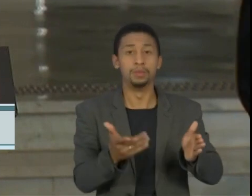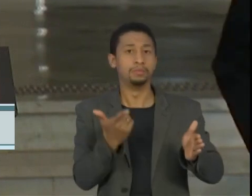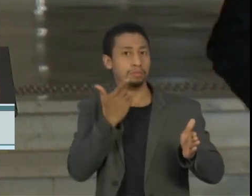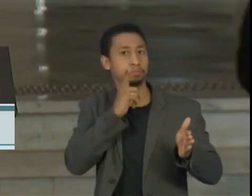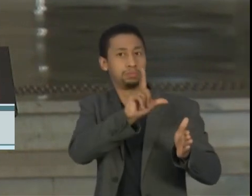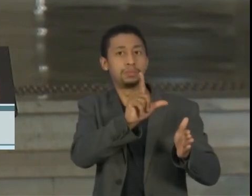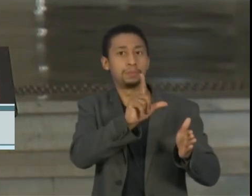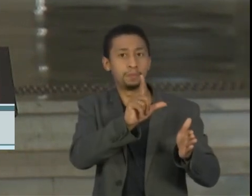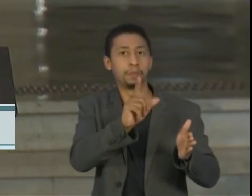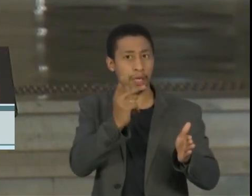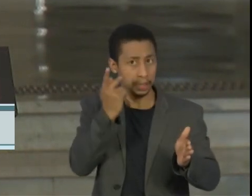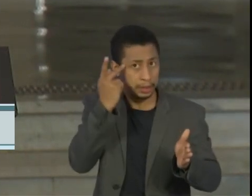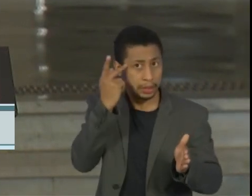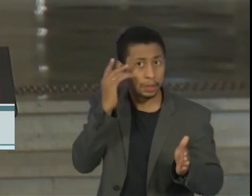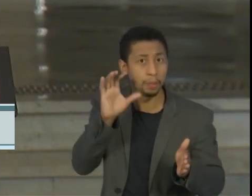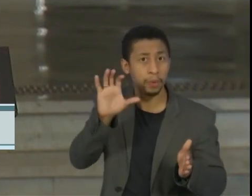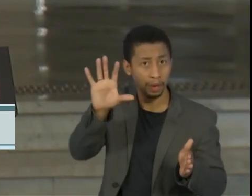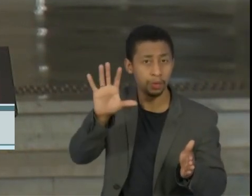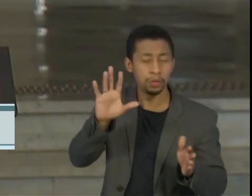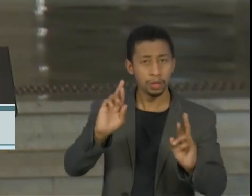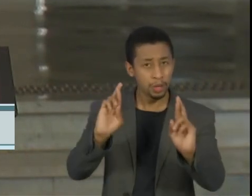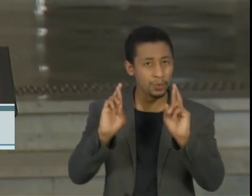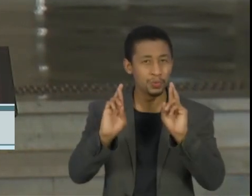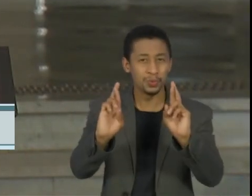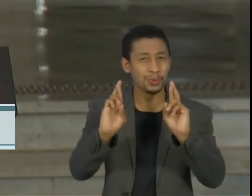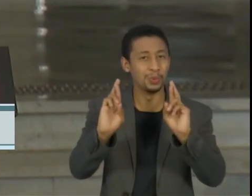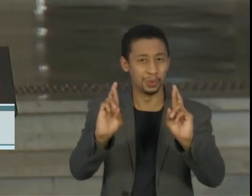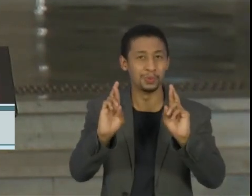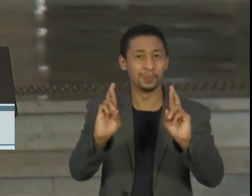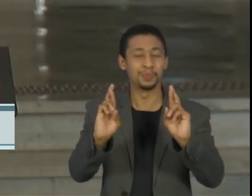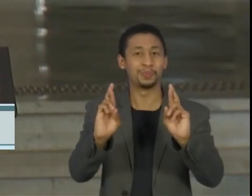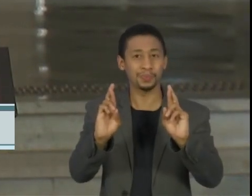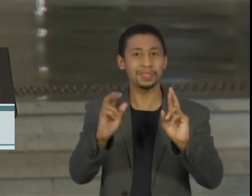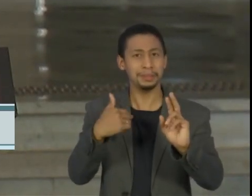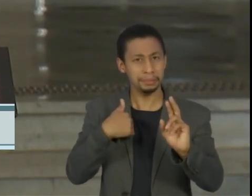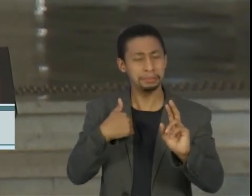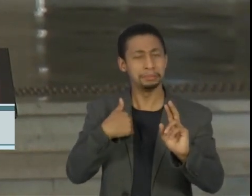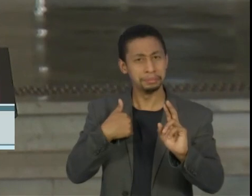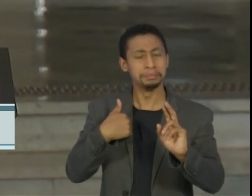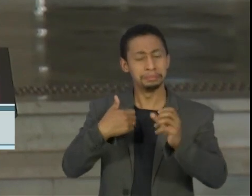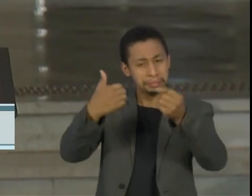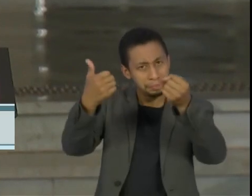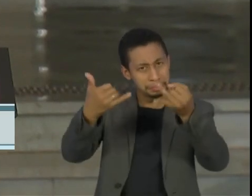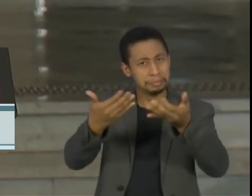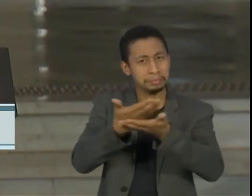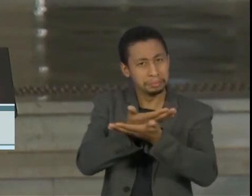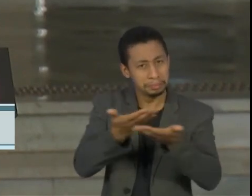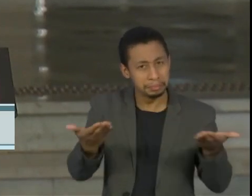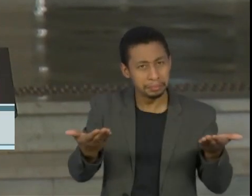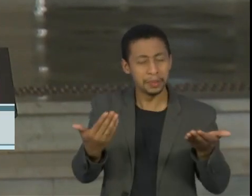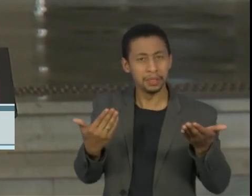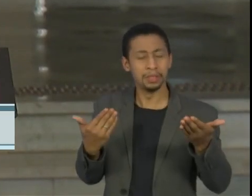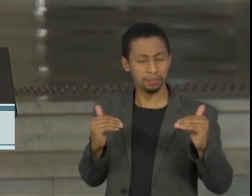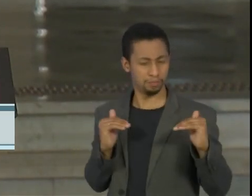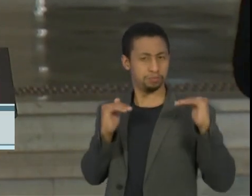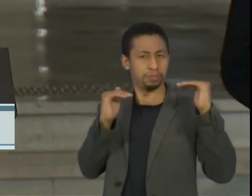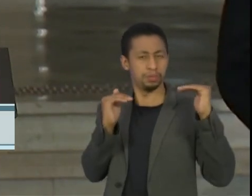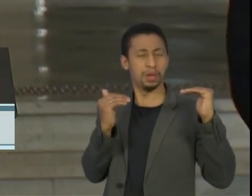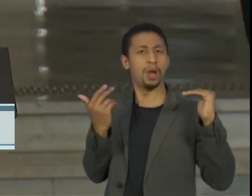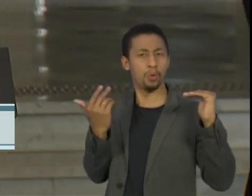forma, eu espero corresponder e manter o alto nível dos colegas que